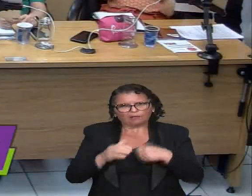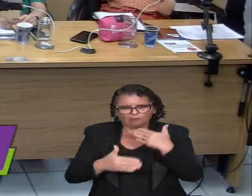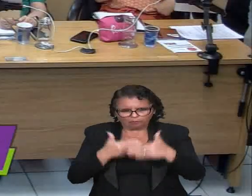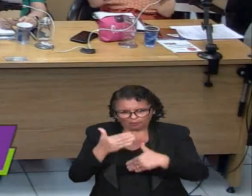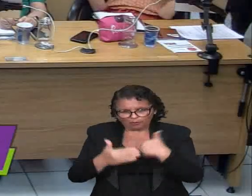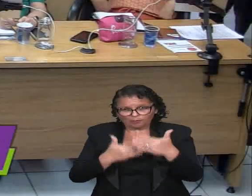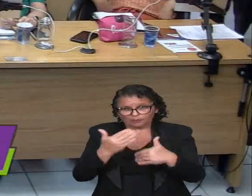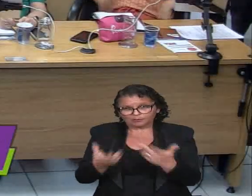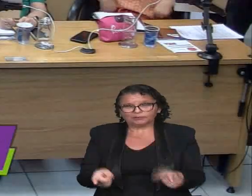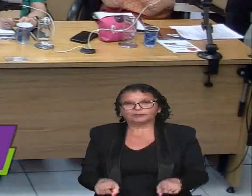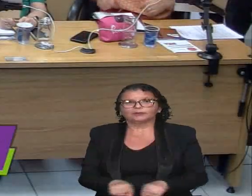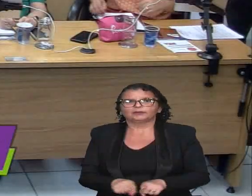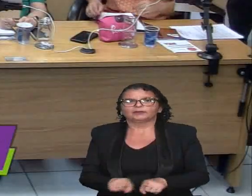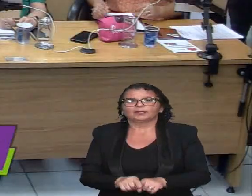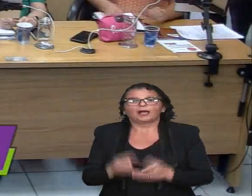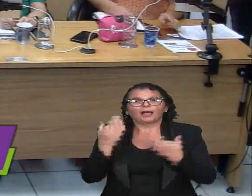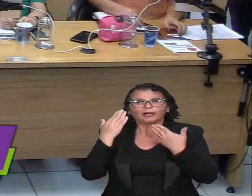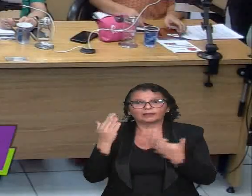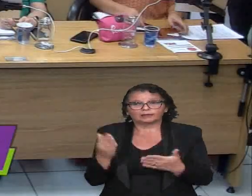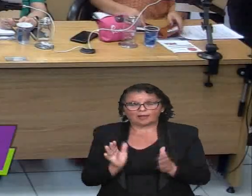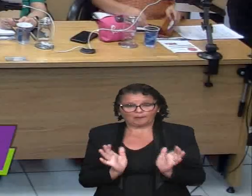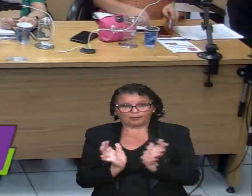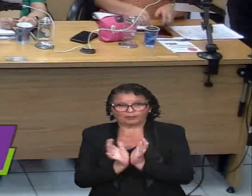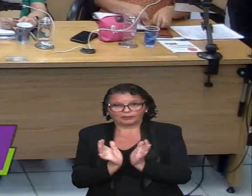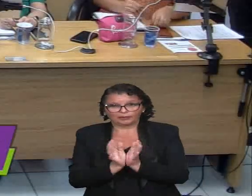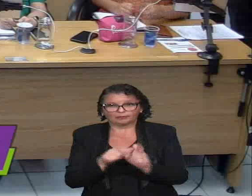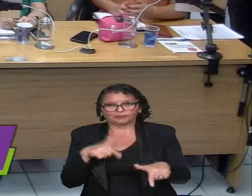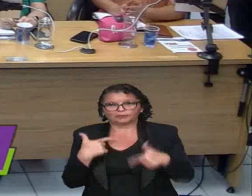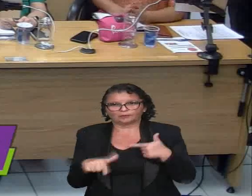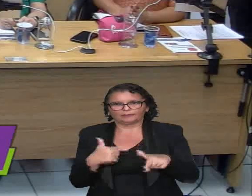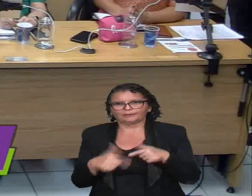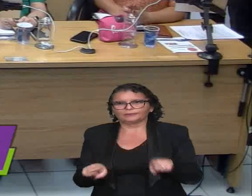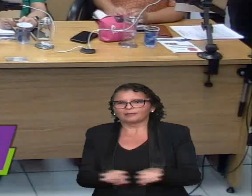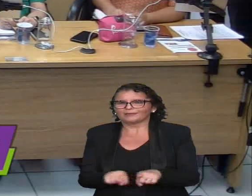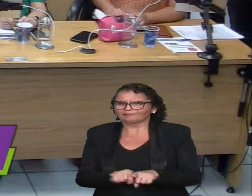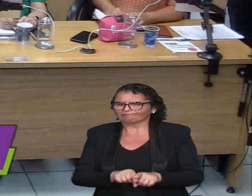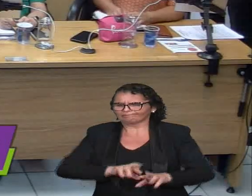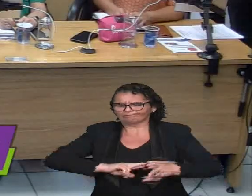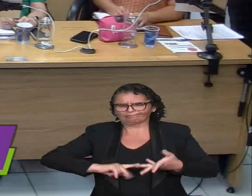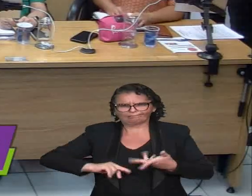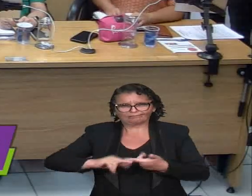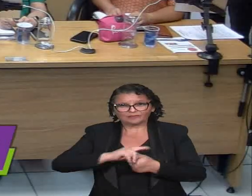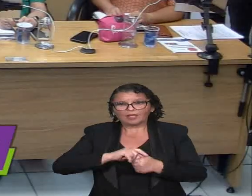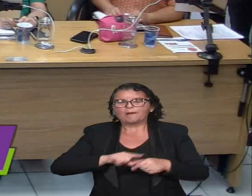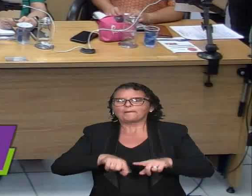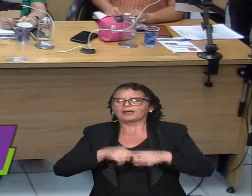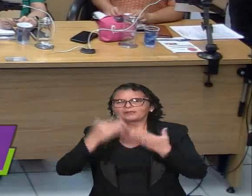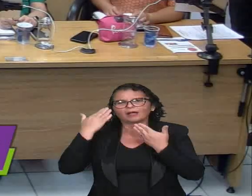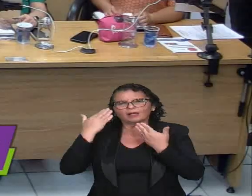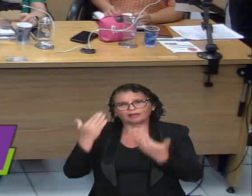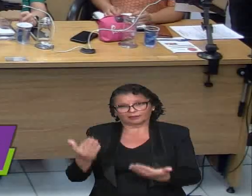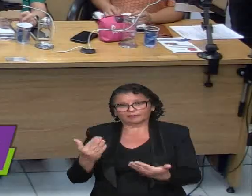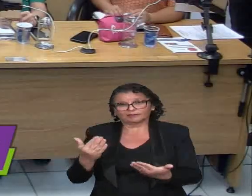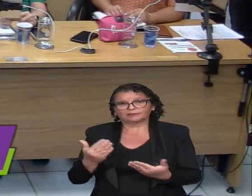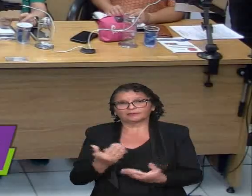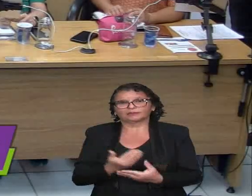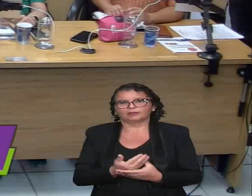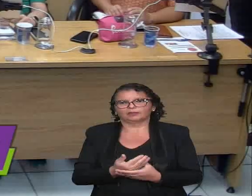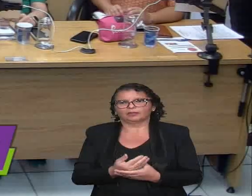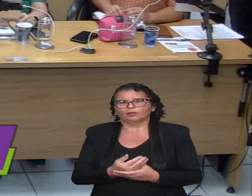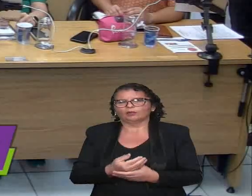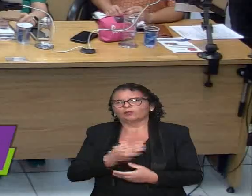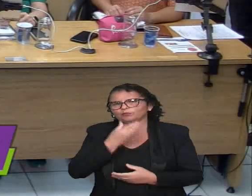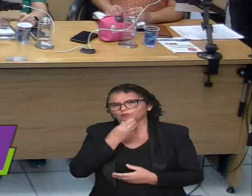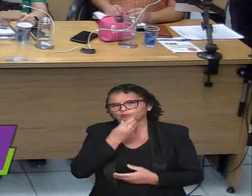tornem realidade agradecer a minha equipe de trabalho tem aqui vários mas eu quero agradecer o Sérgio